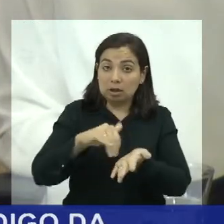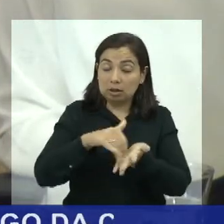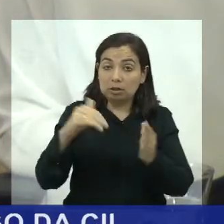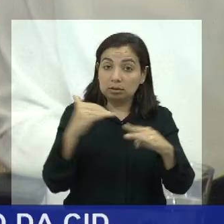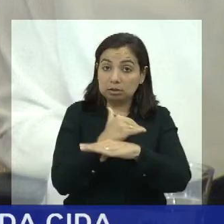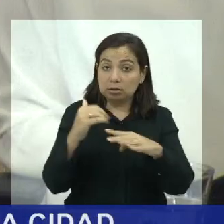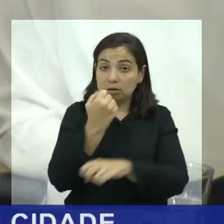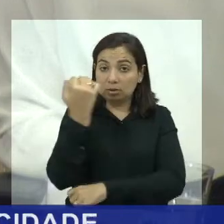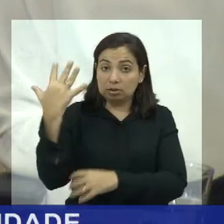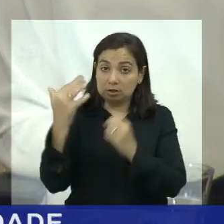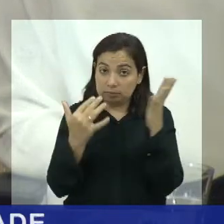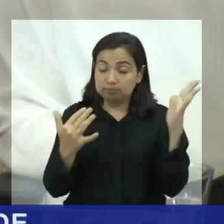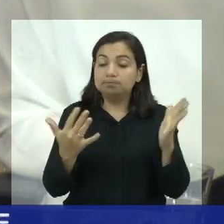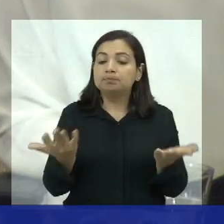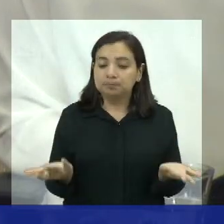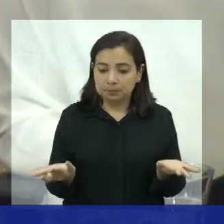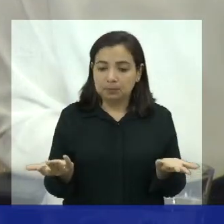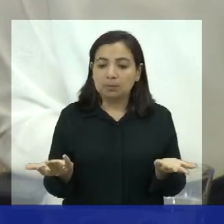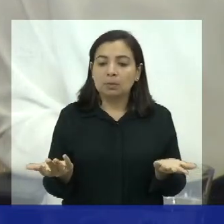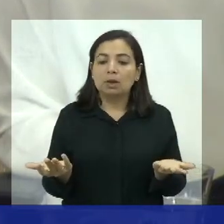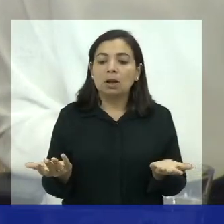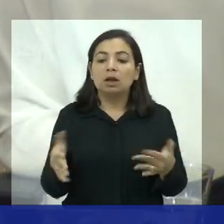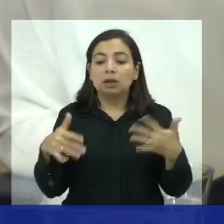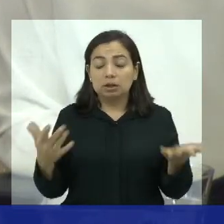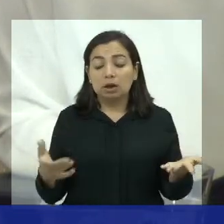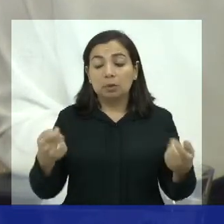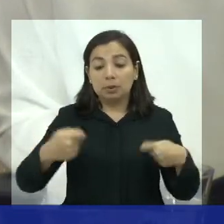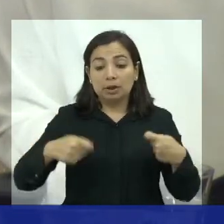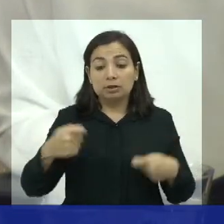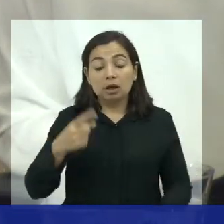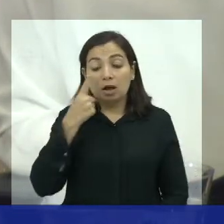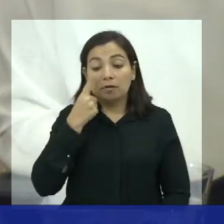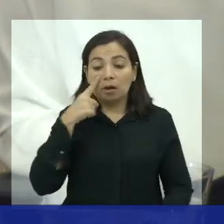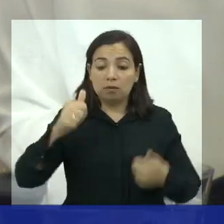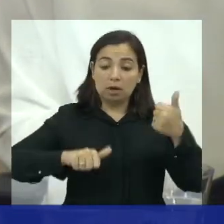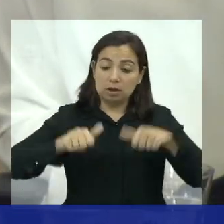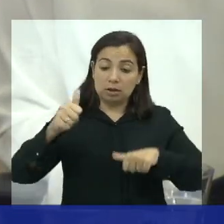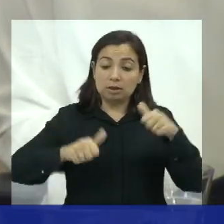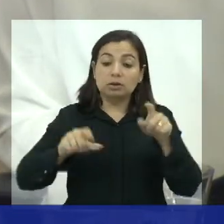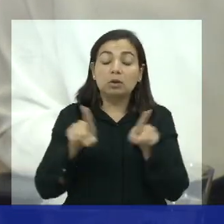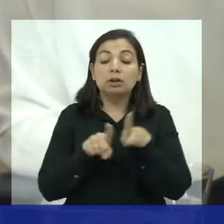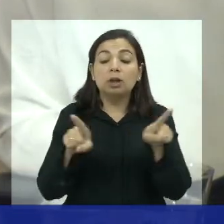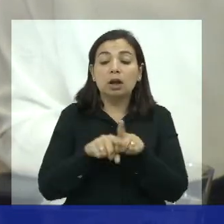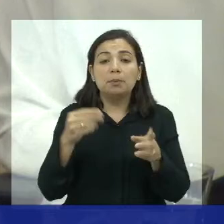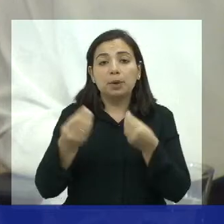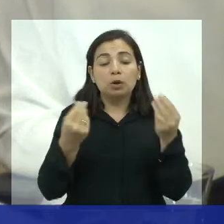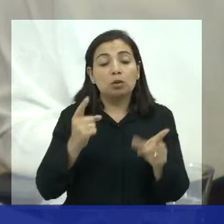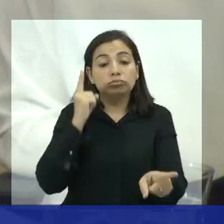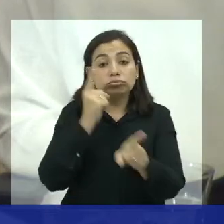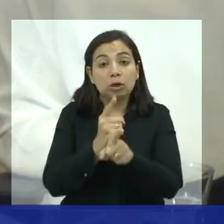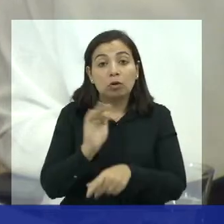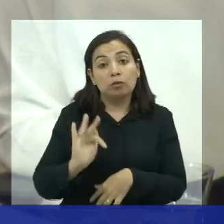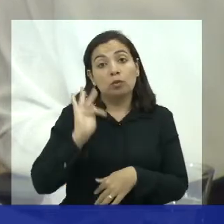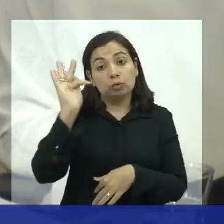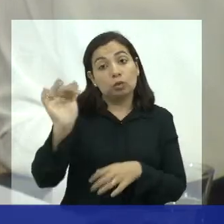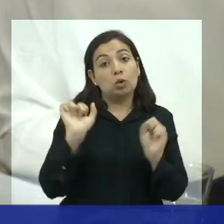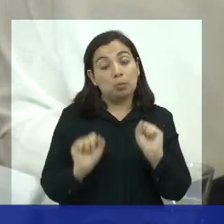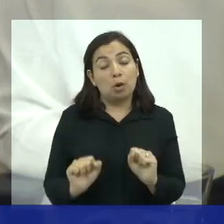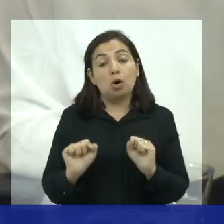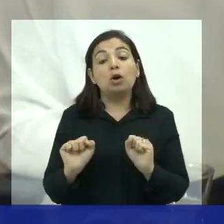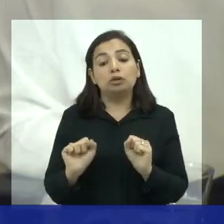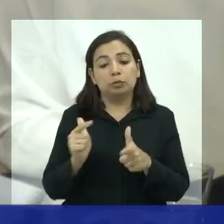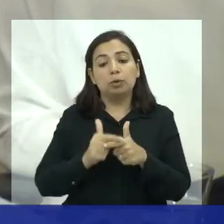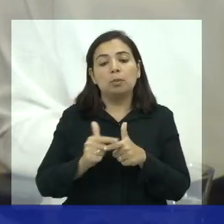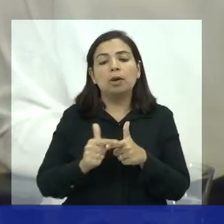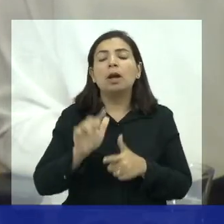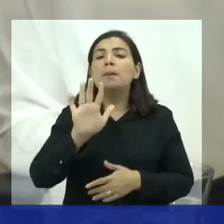Urbanismo e Meio Ambiente, né, objetivando a avaliação e bem como a detectação de eventuais problemas. Eu quero saber quem é